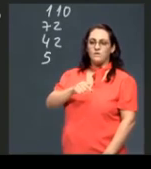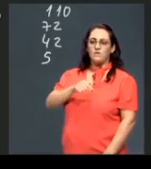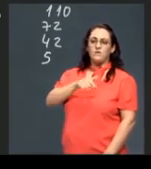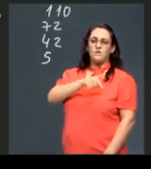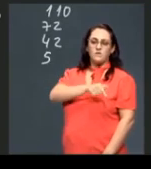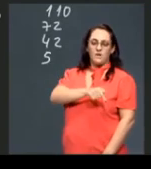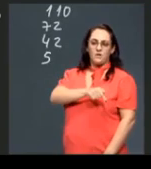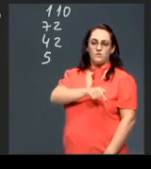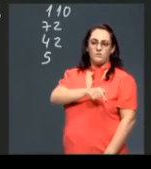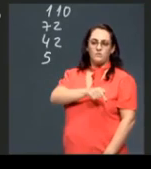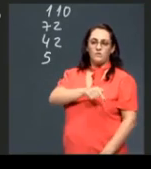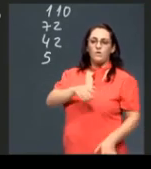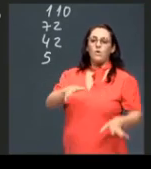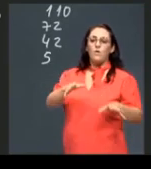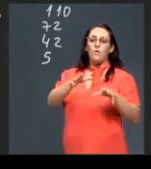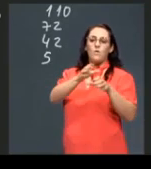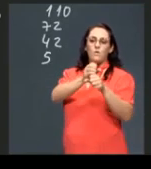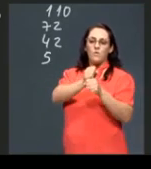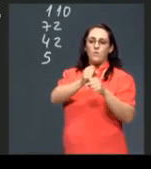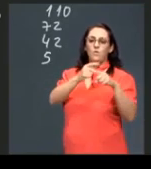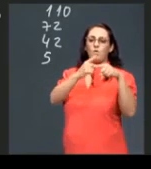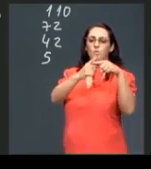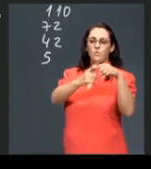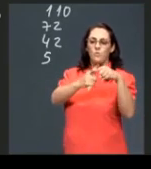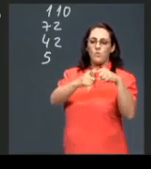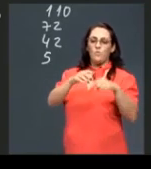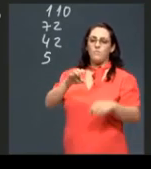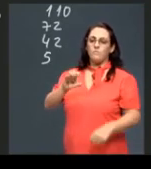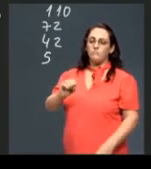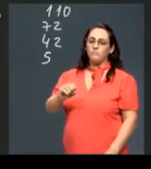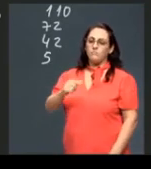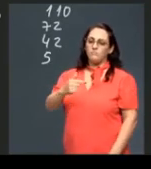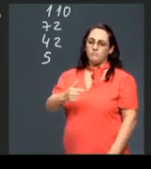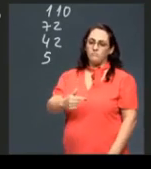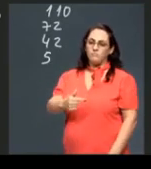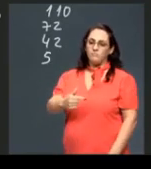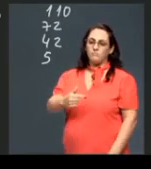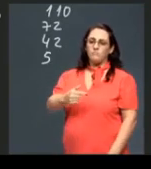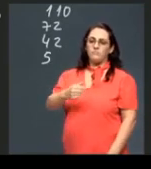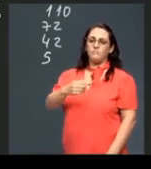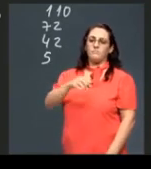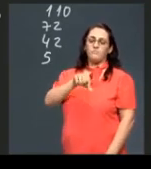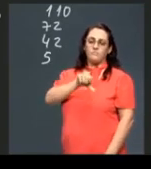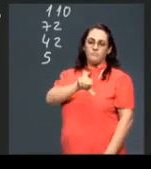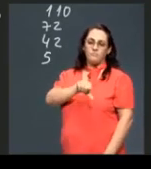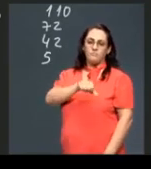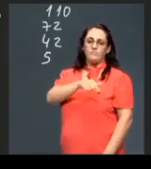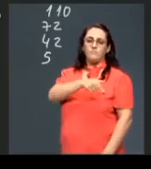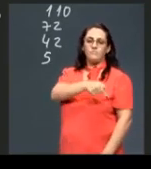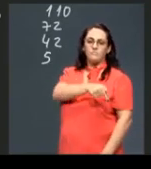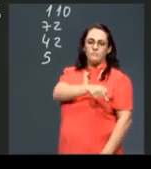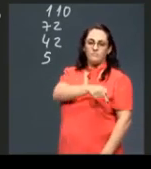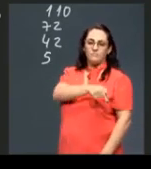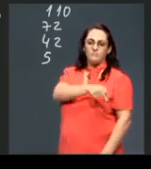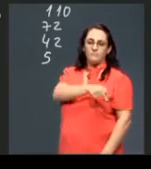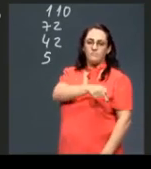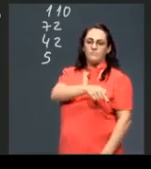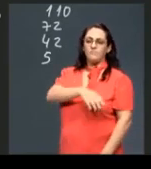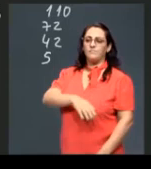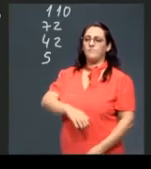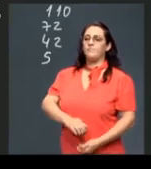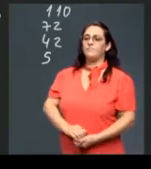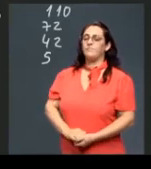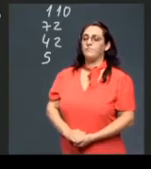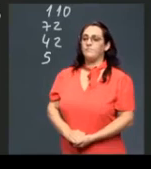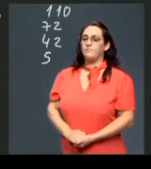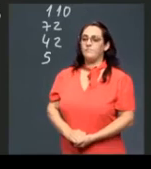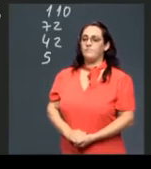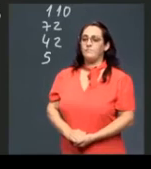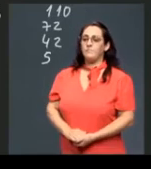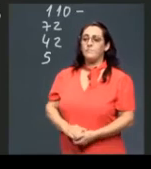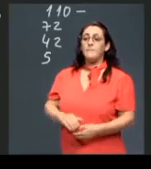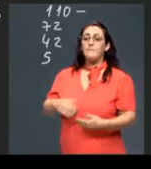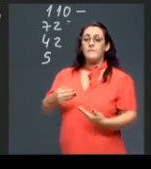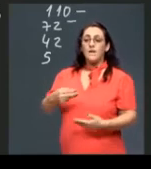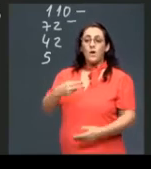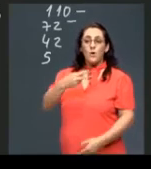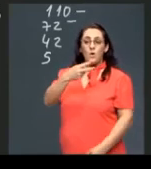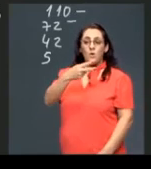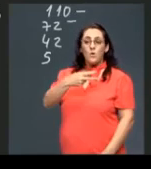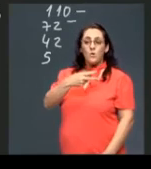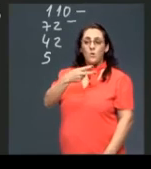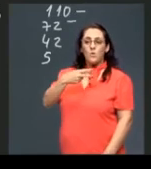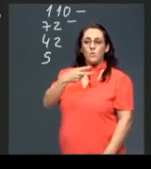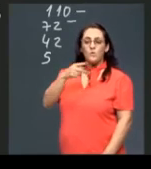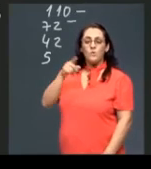1, 7. Isso vai dar 0, 2, 9 e 7. Então, esses dois números